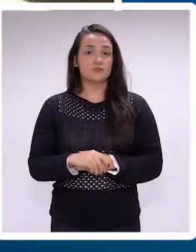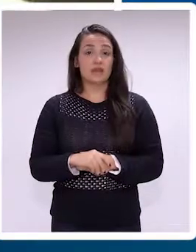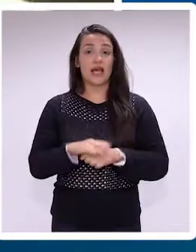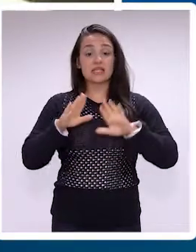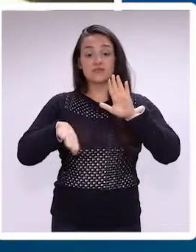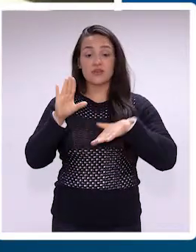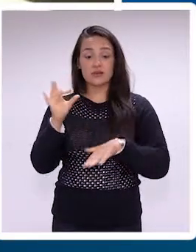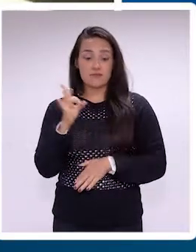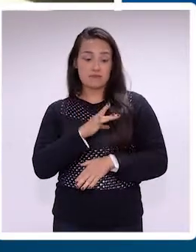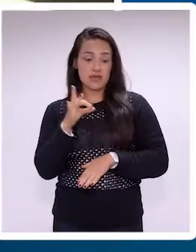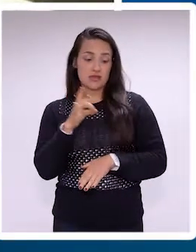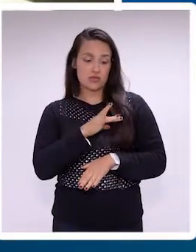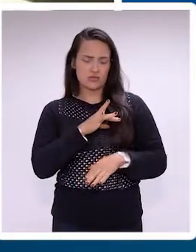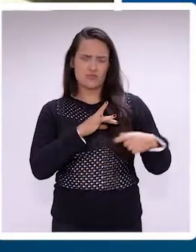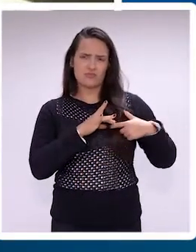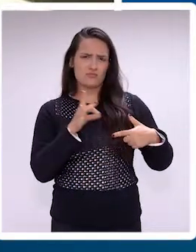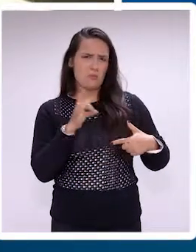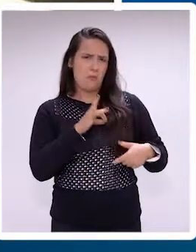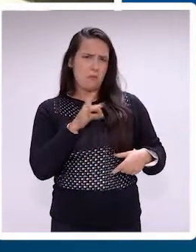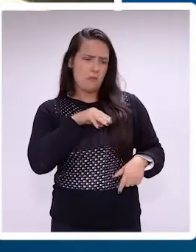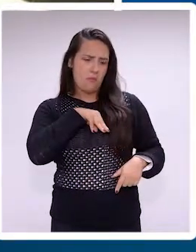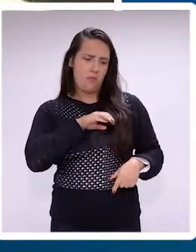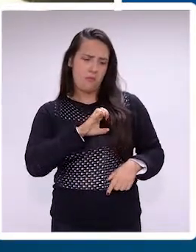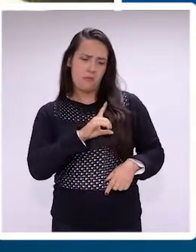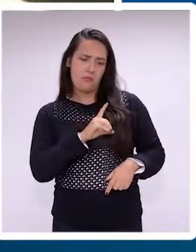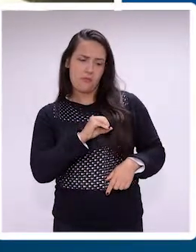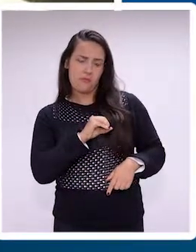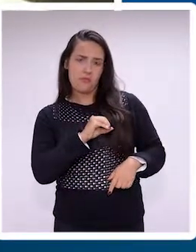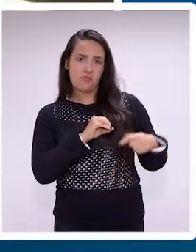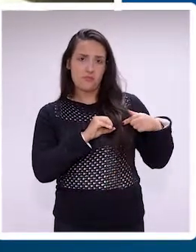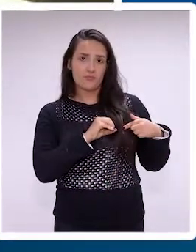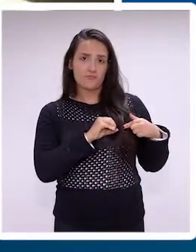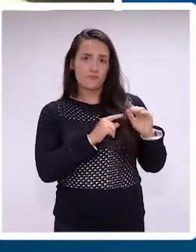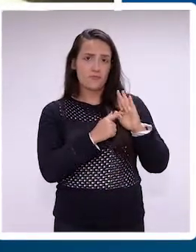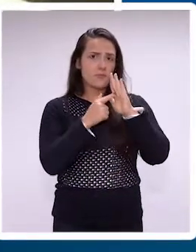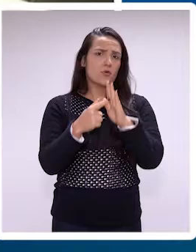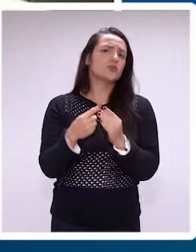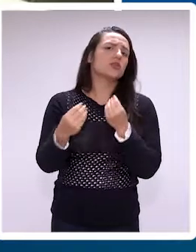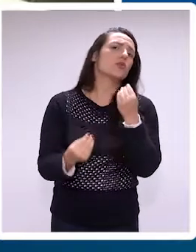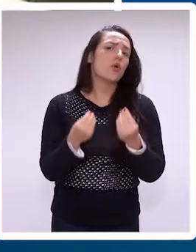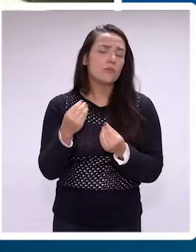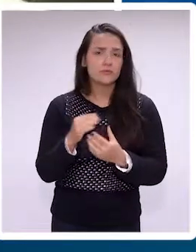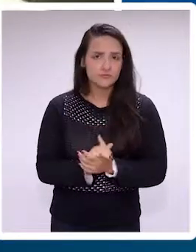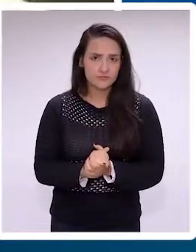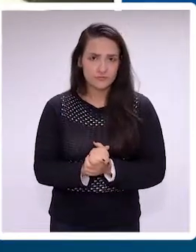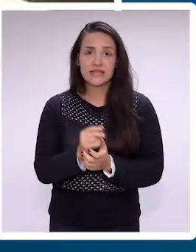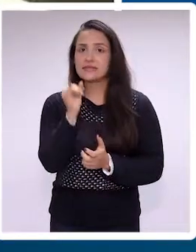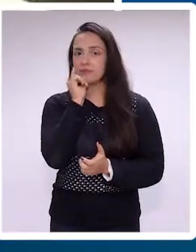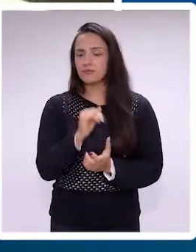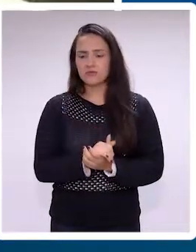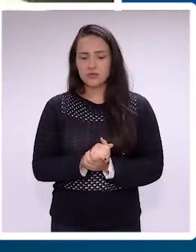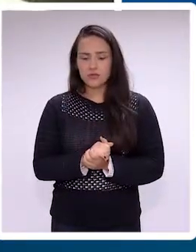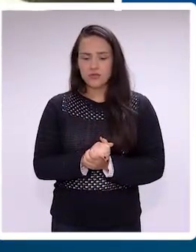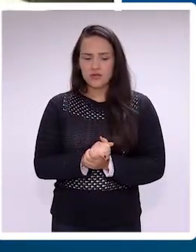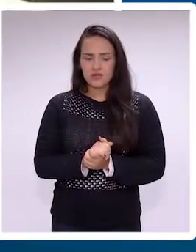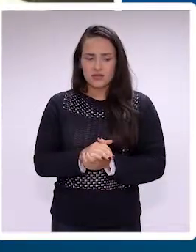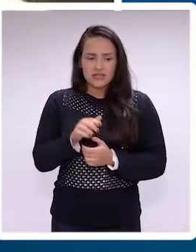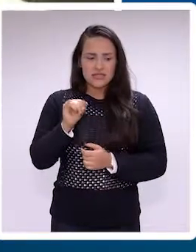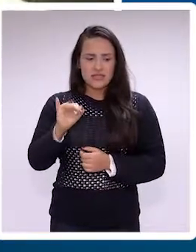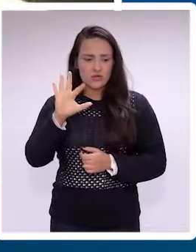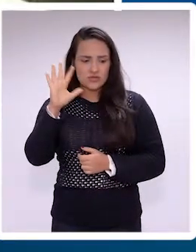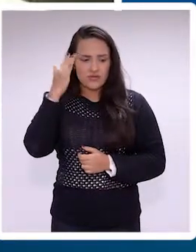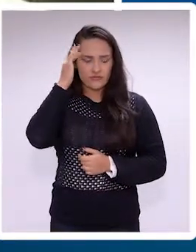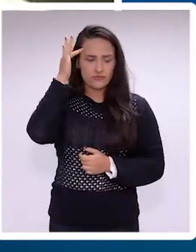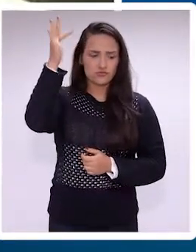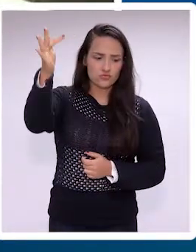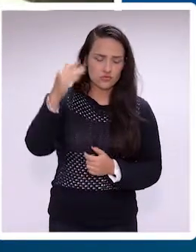acontecendo. E pelo medo, esse medo, inicialmente, ele se expressa no sentido: será que eu vou